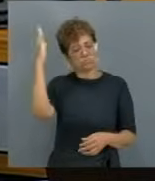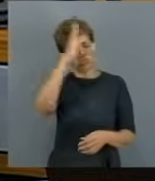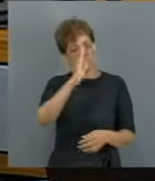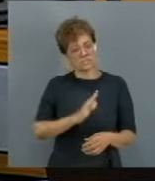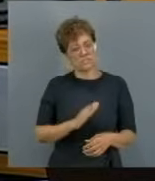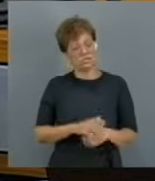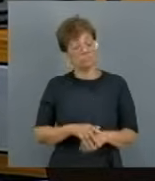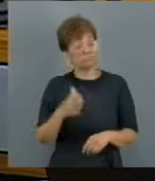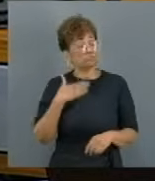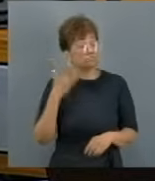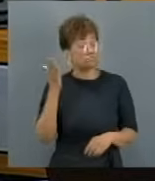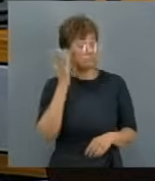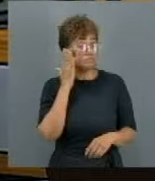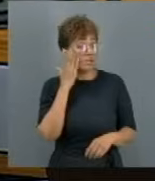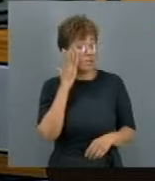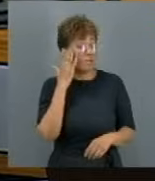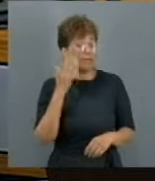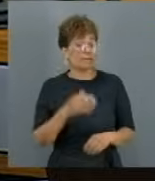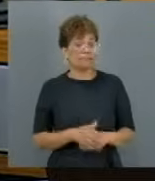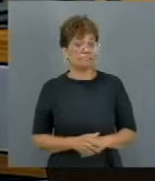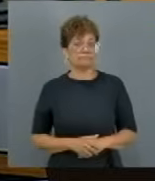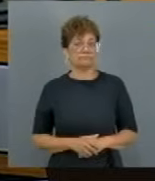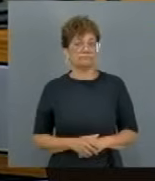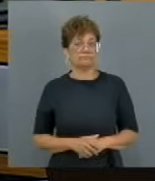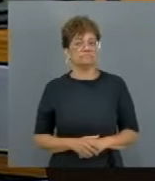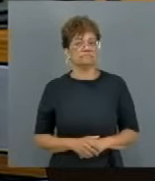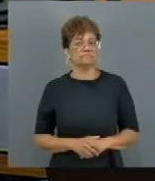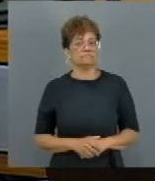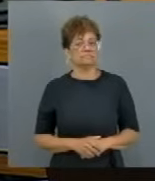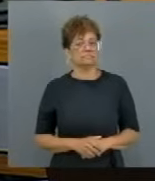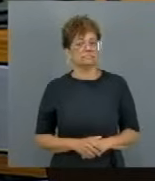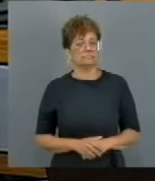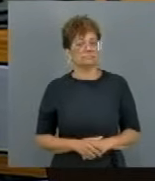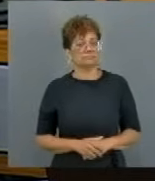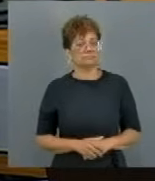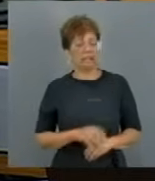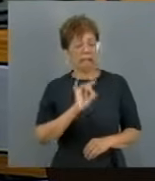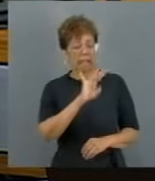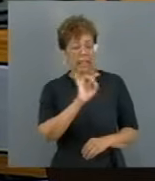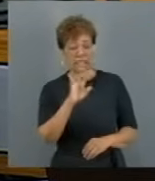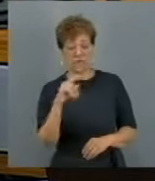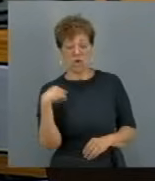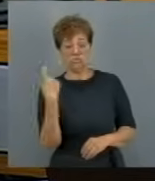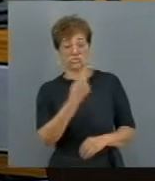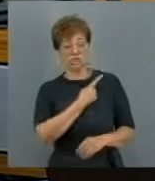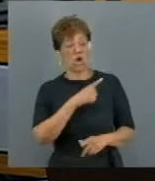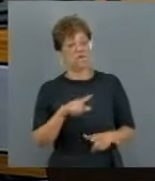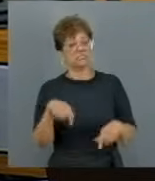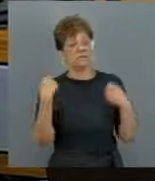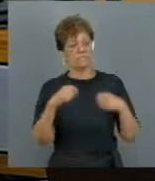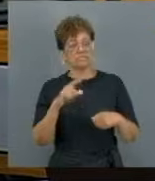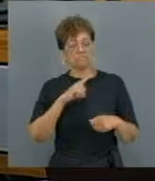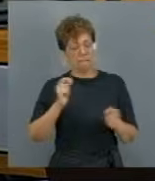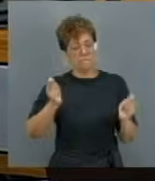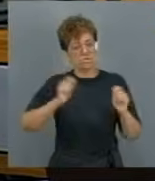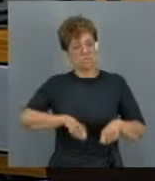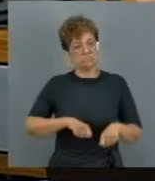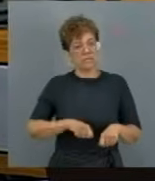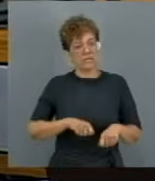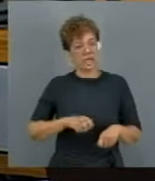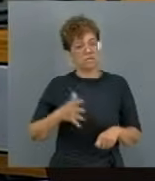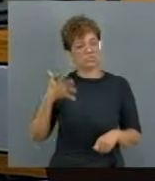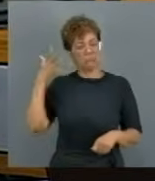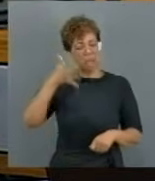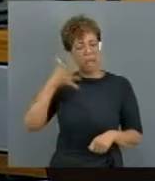E entendermos que cada um de nós precisa ter a possibilidade de dizer as